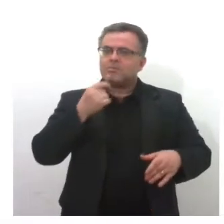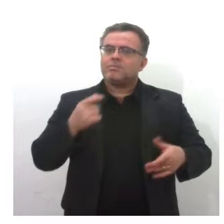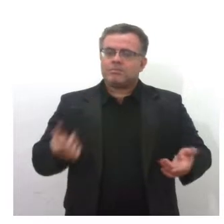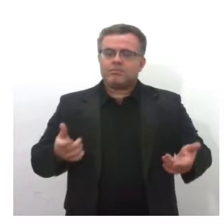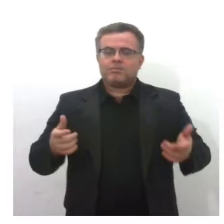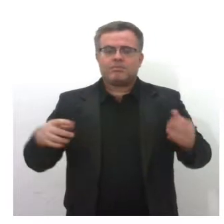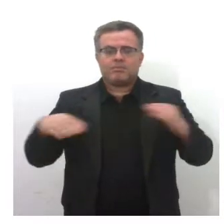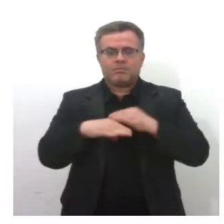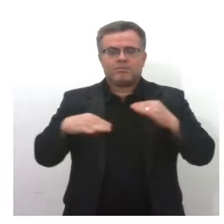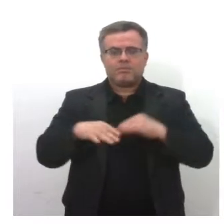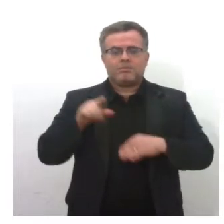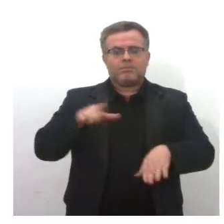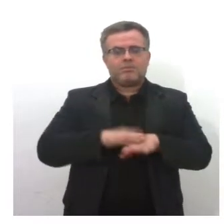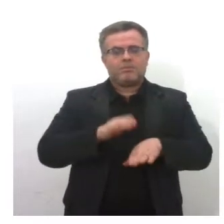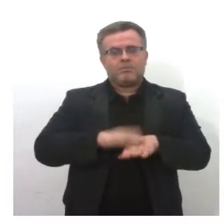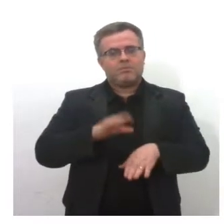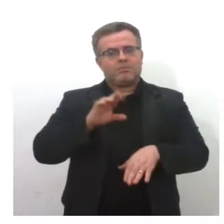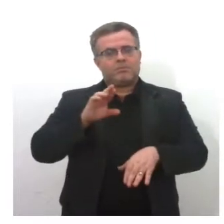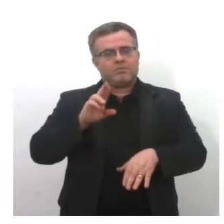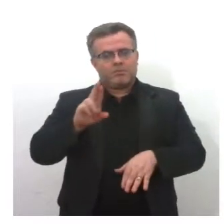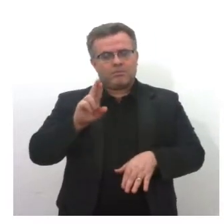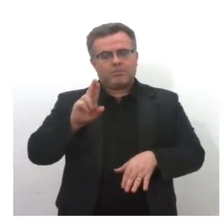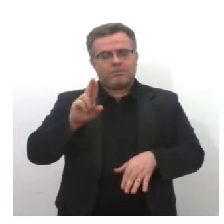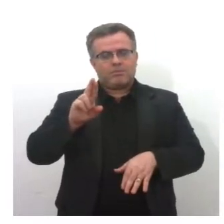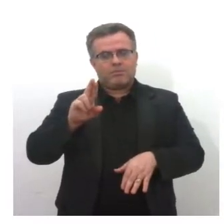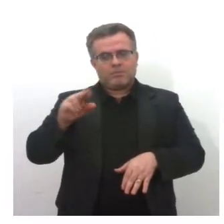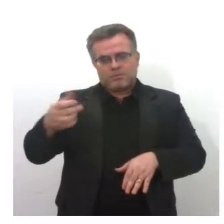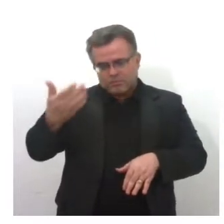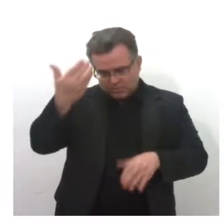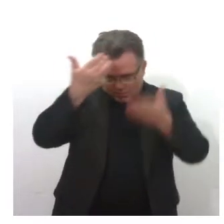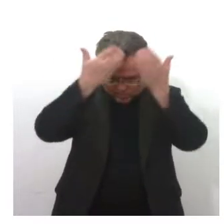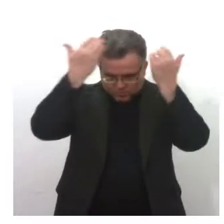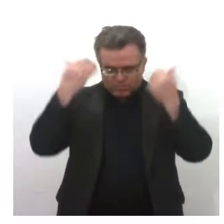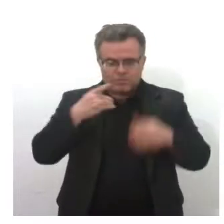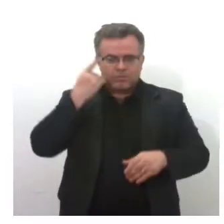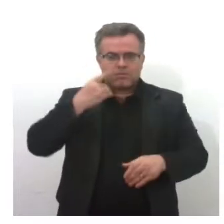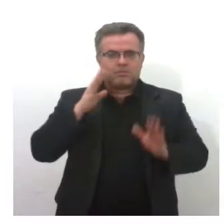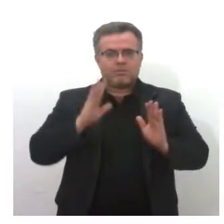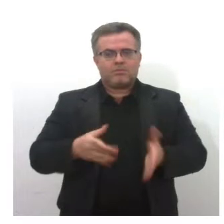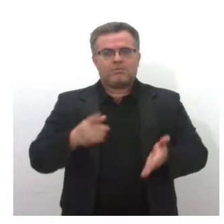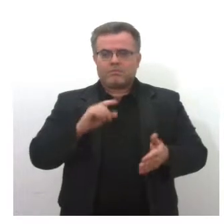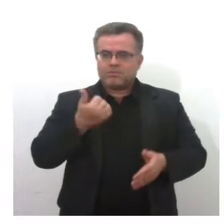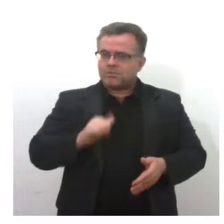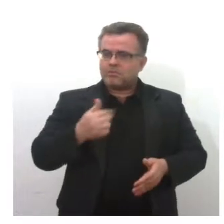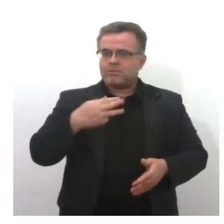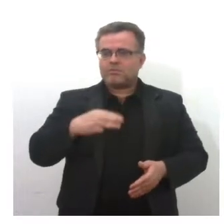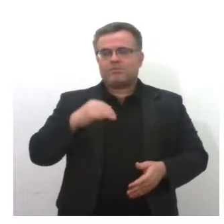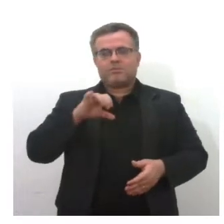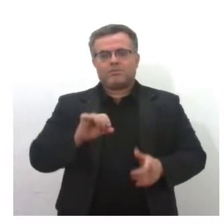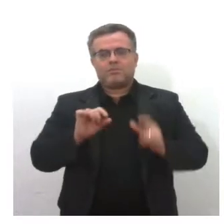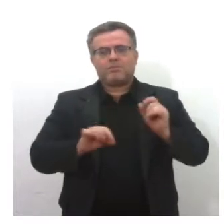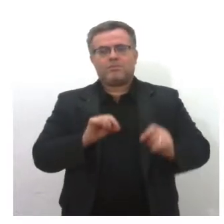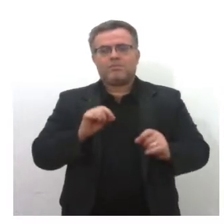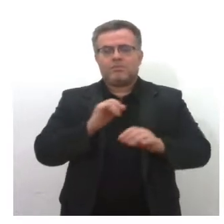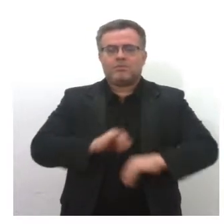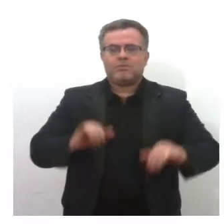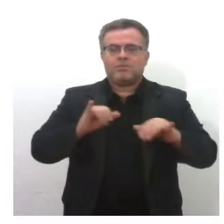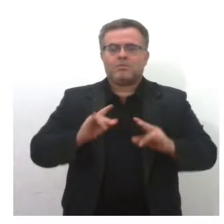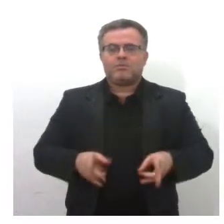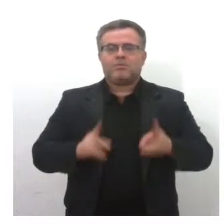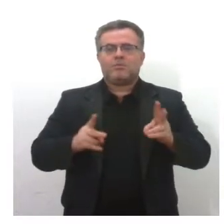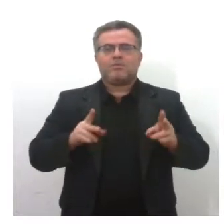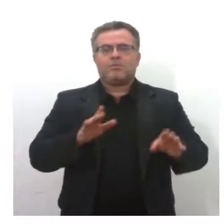projeto é de autoria do deputado estadual Dr. Samuel, data que deve ser celebrada no dia 11 de maio, com campanhas para alertar